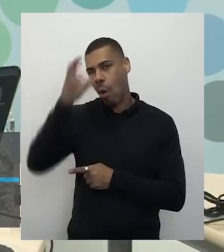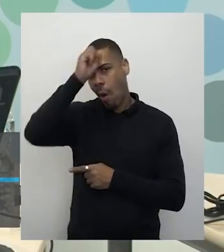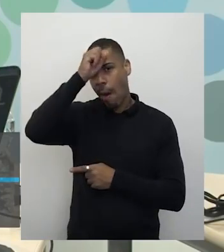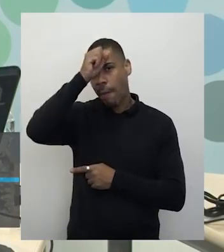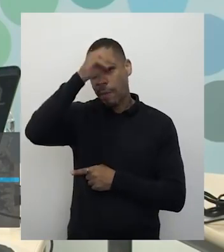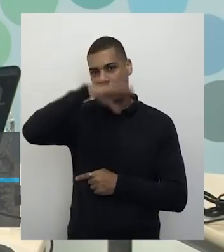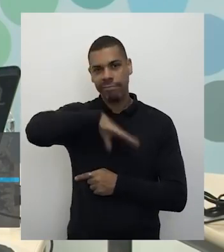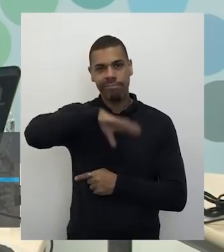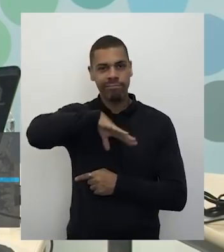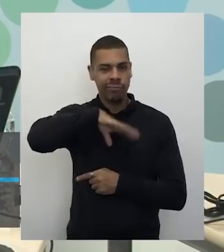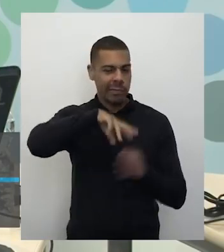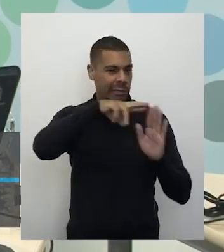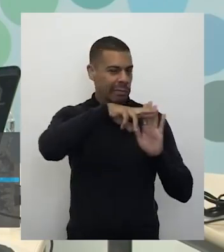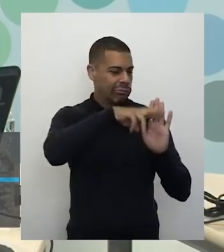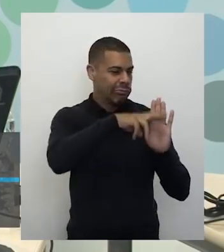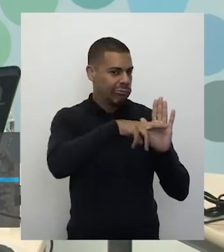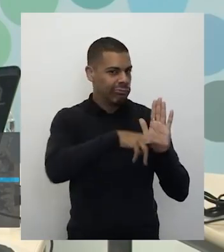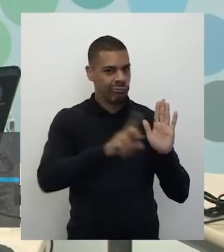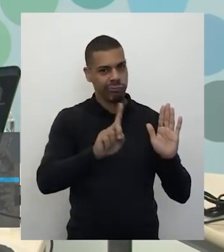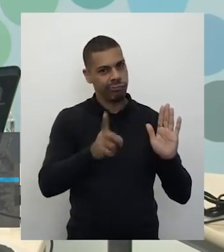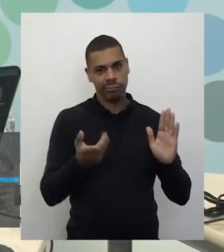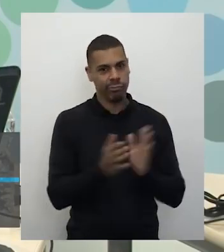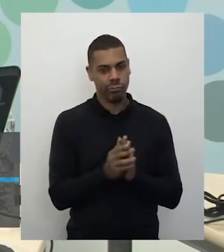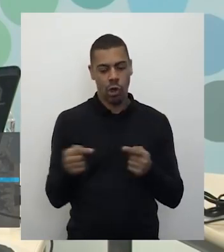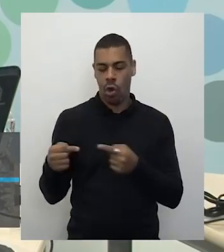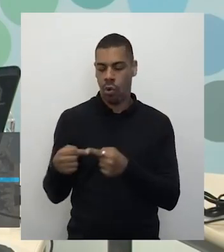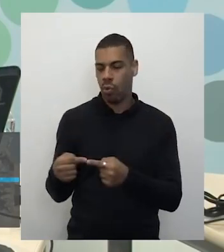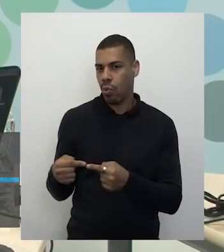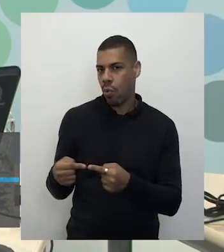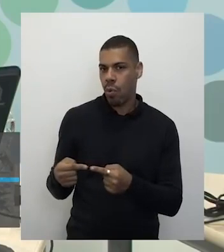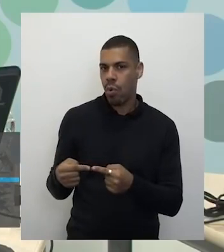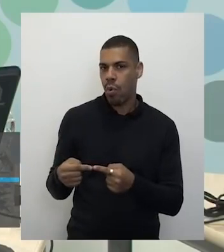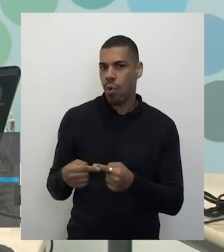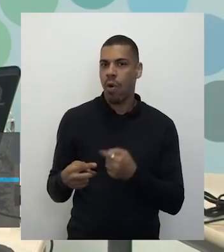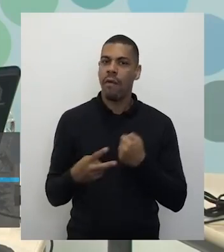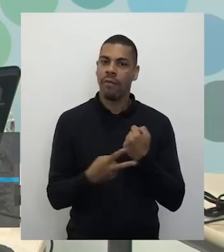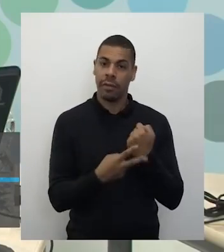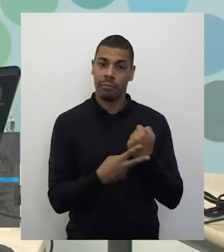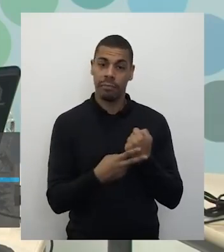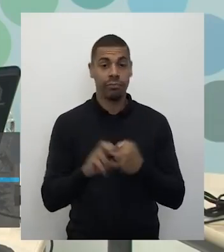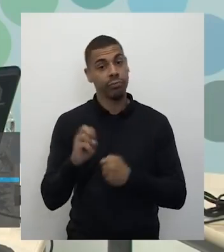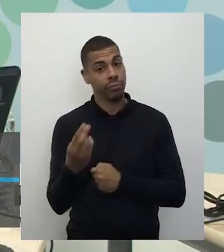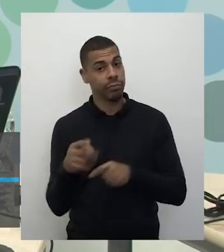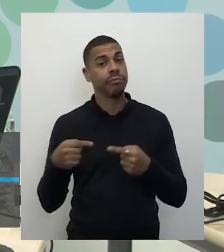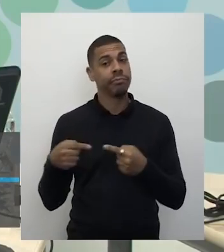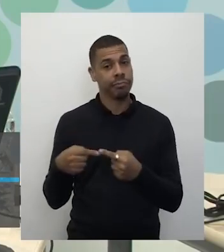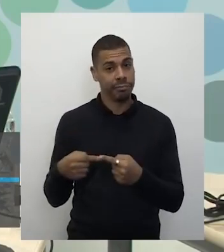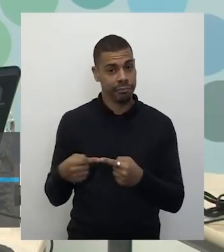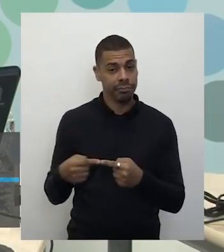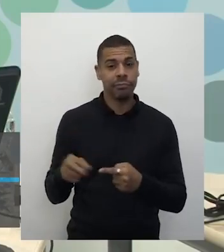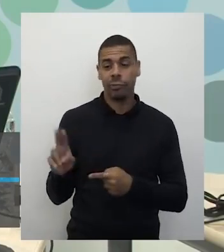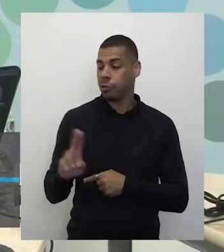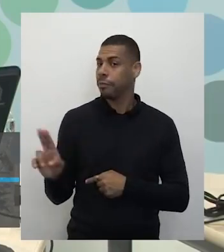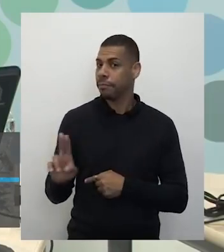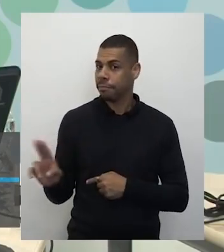português assim com todas essas regras e a concordância verbal e a concordância nominal. Então, a gente já ouviu, esses só são alguns exemplos, porque